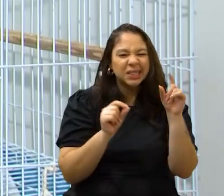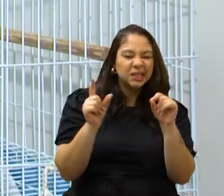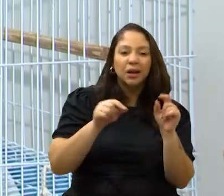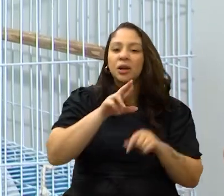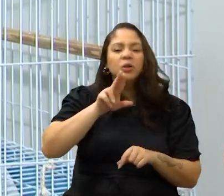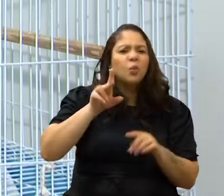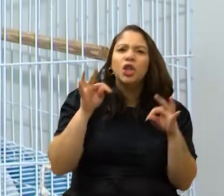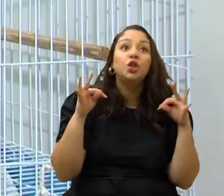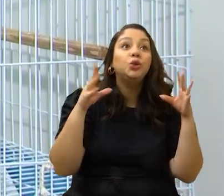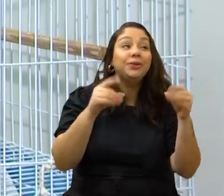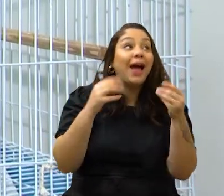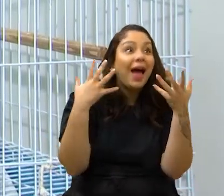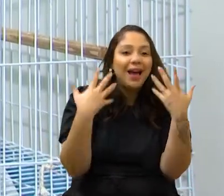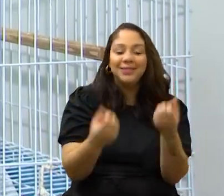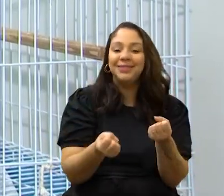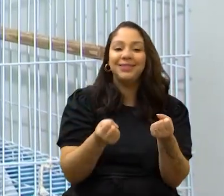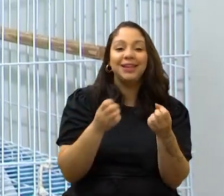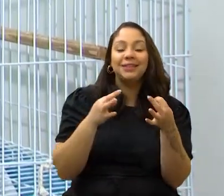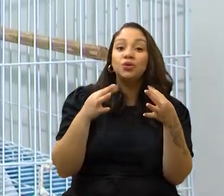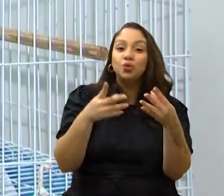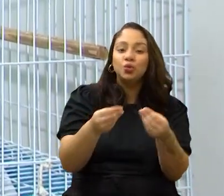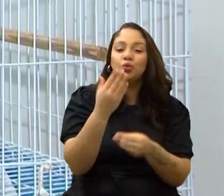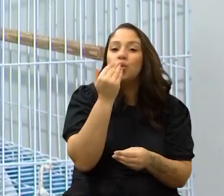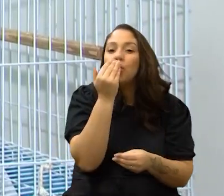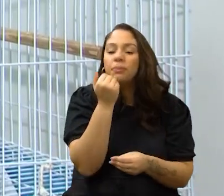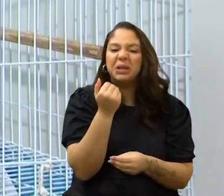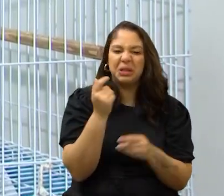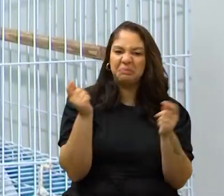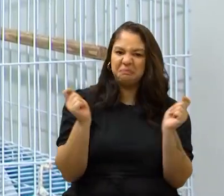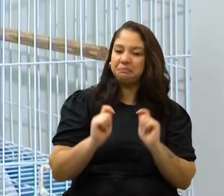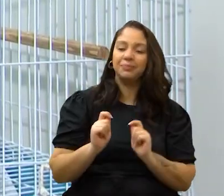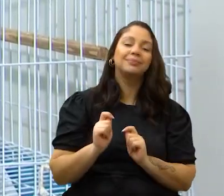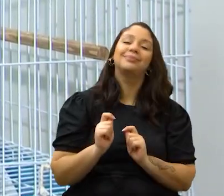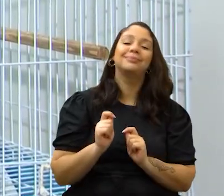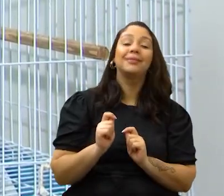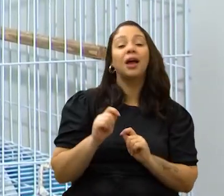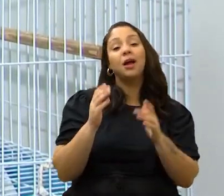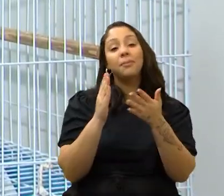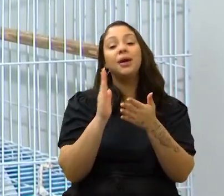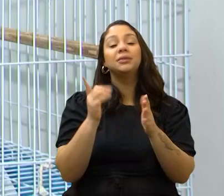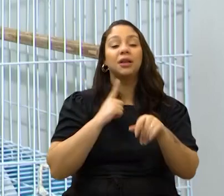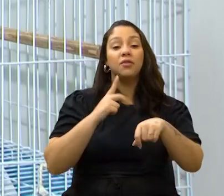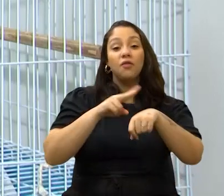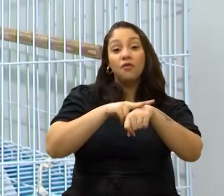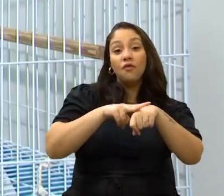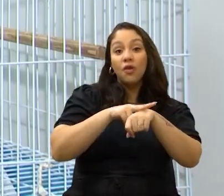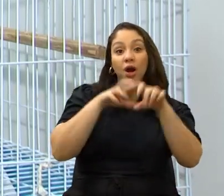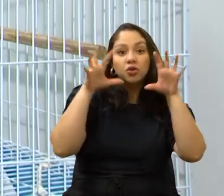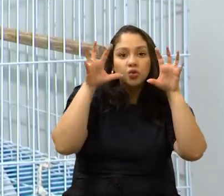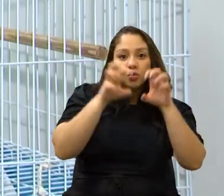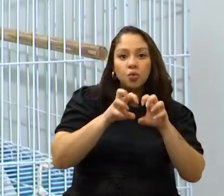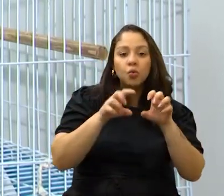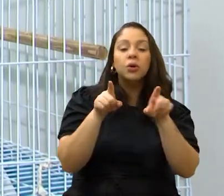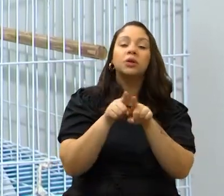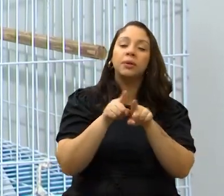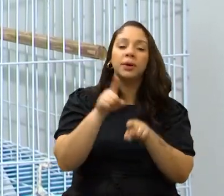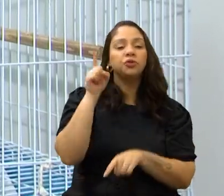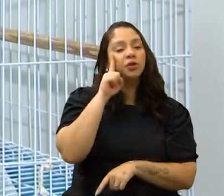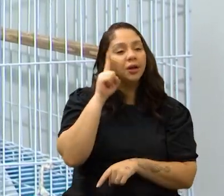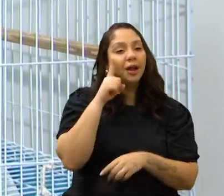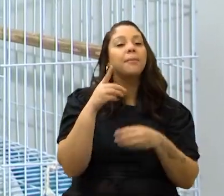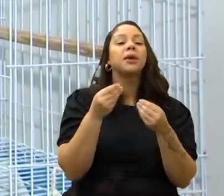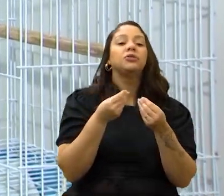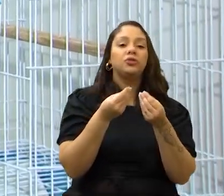seletivos, não é todas as calopsitas que aceitam tudo que pode se ofertar, mas a gente fala que verduras verdes escuras podem ser